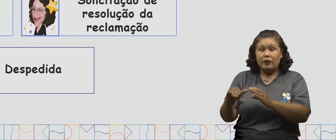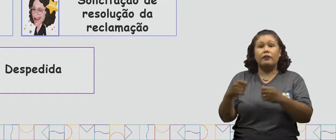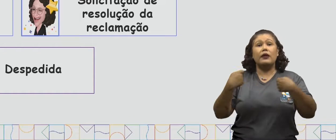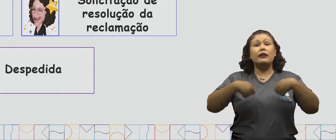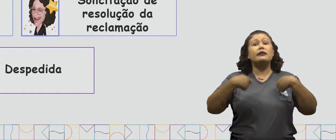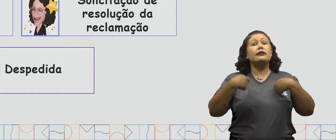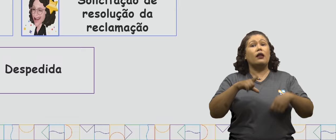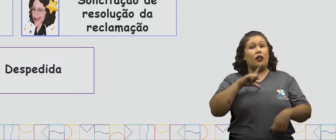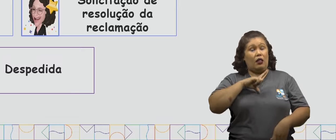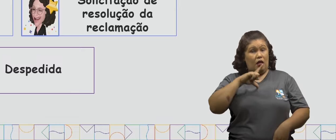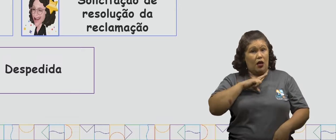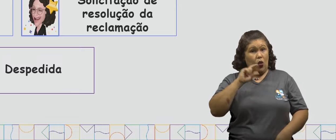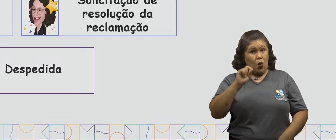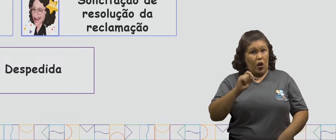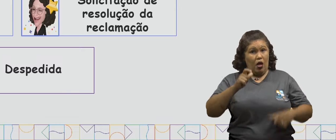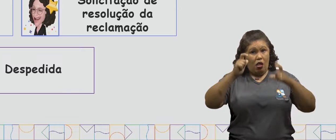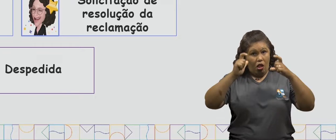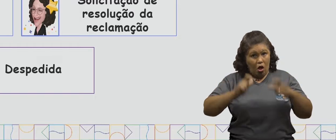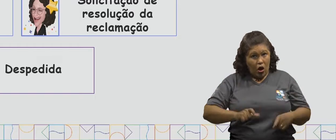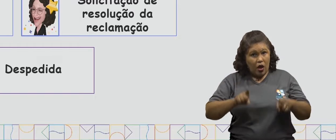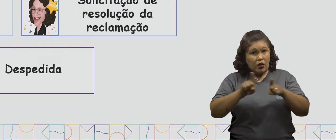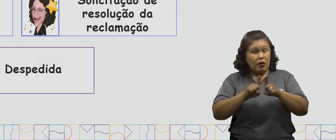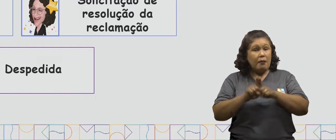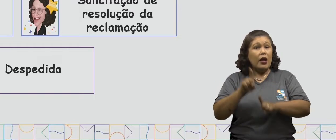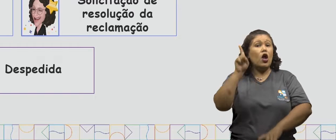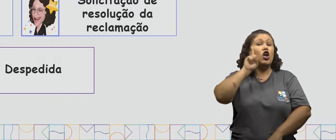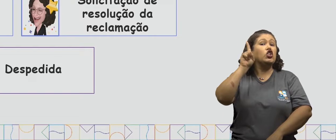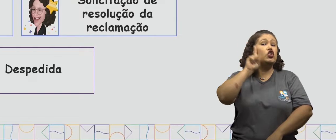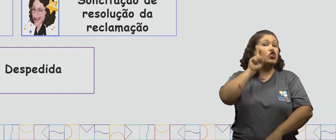data. É necessária a indicação do local,